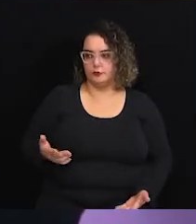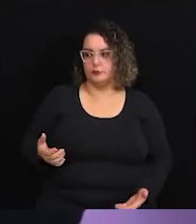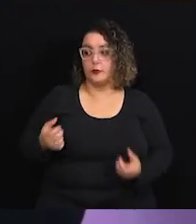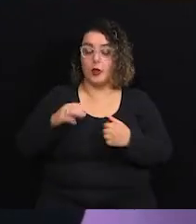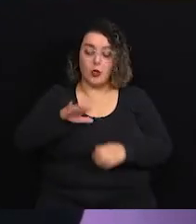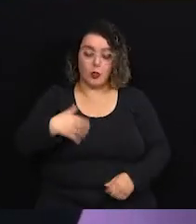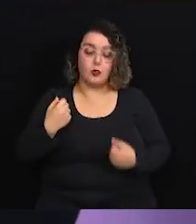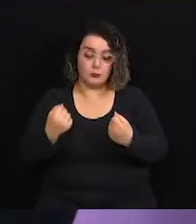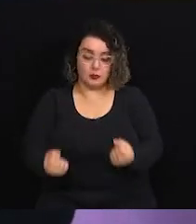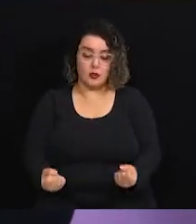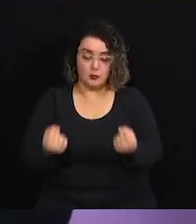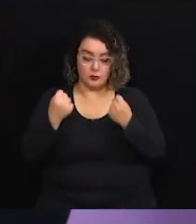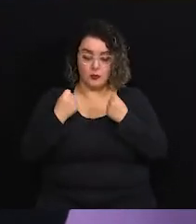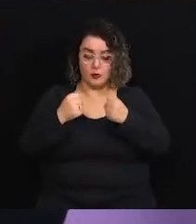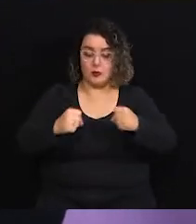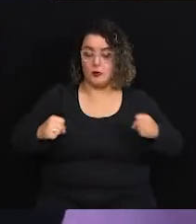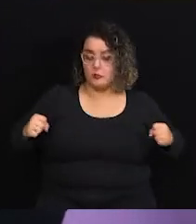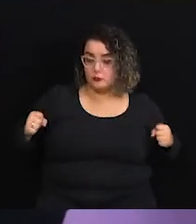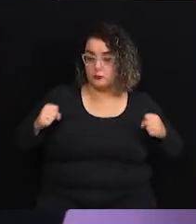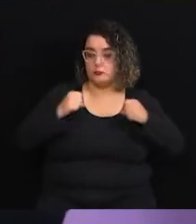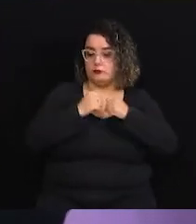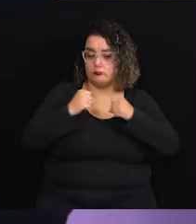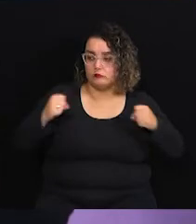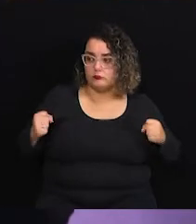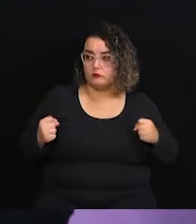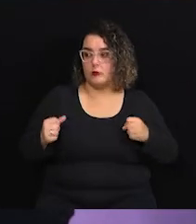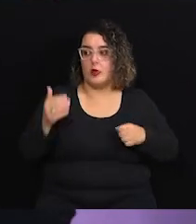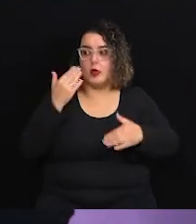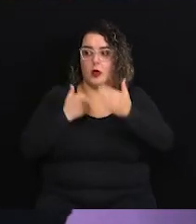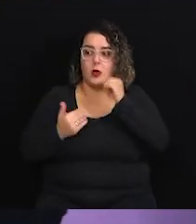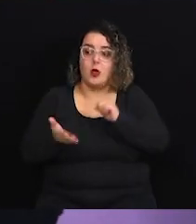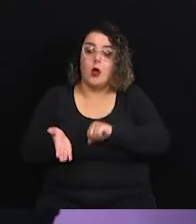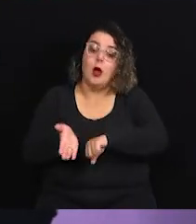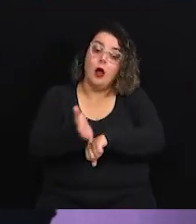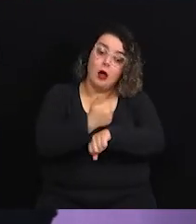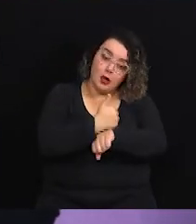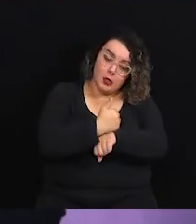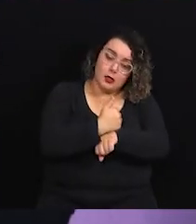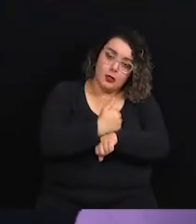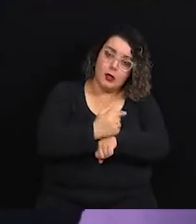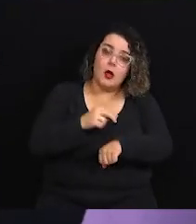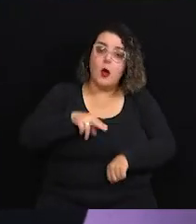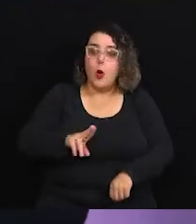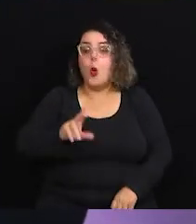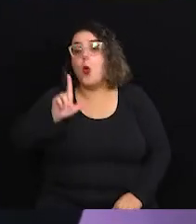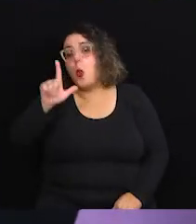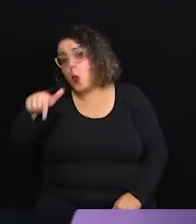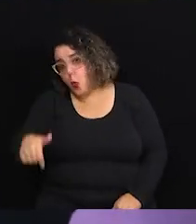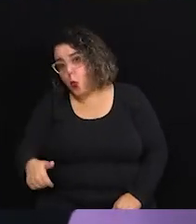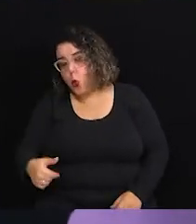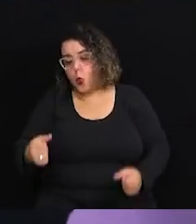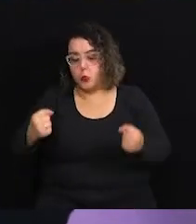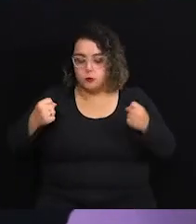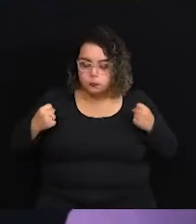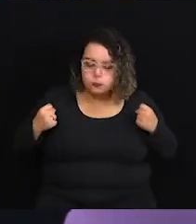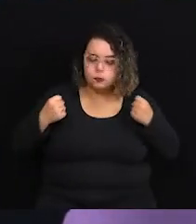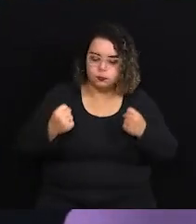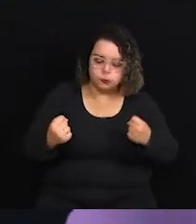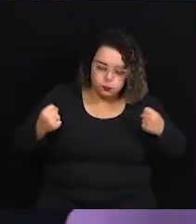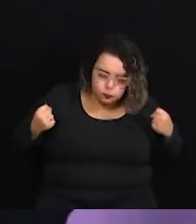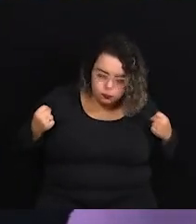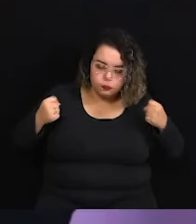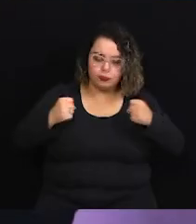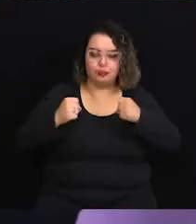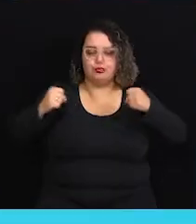a gente fala de atividade física, o ideal é comer alguma coisa antes ou depois de malhar,